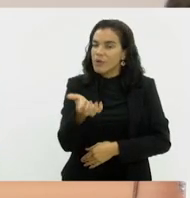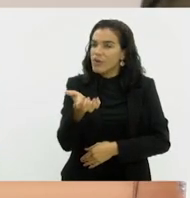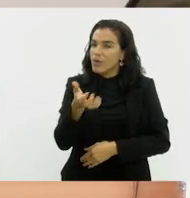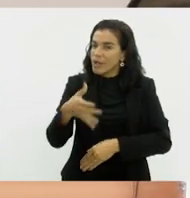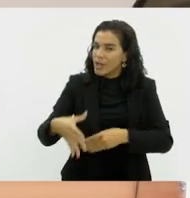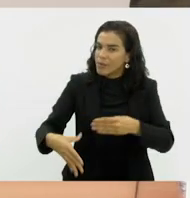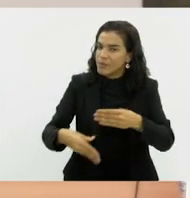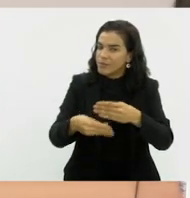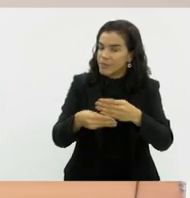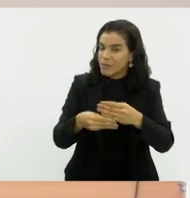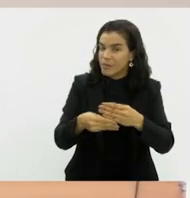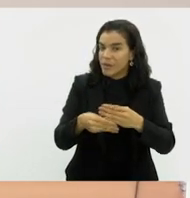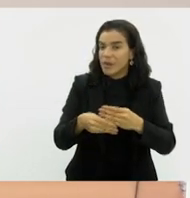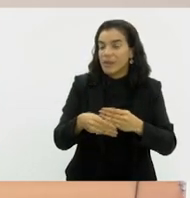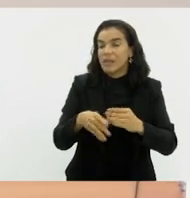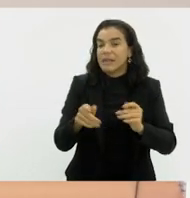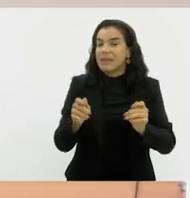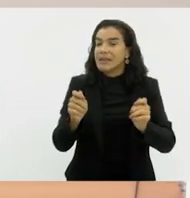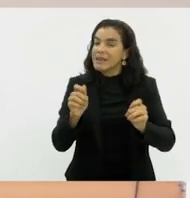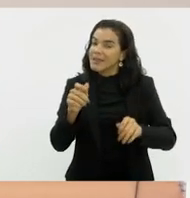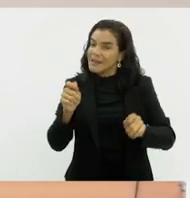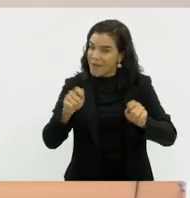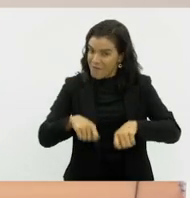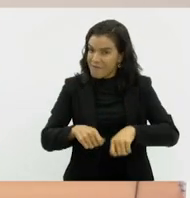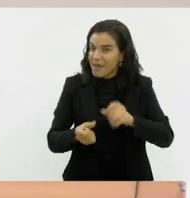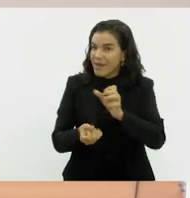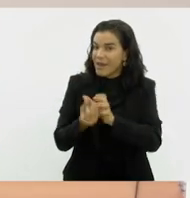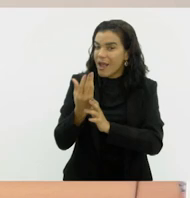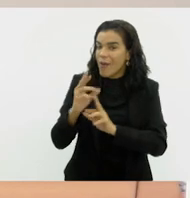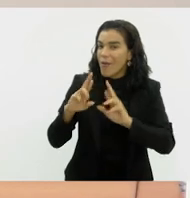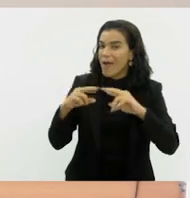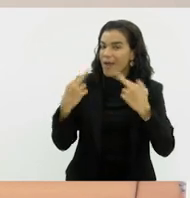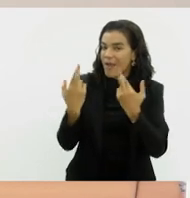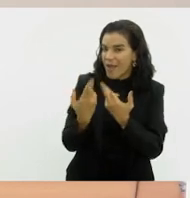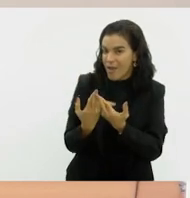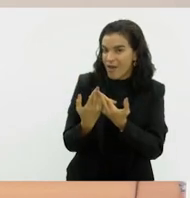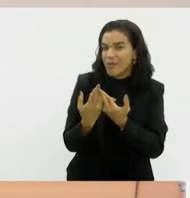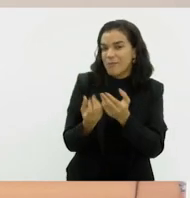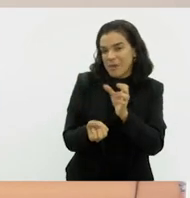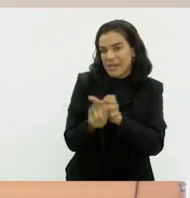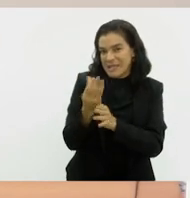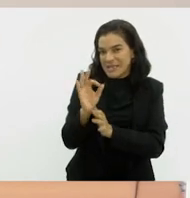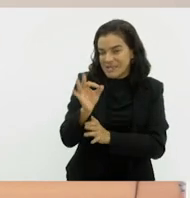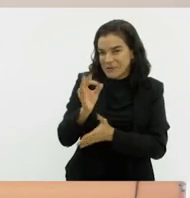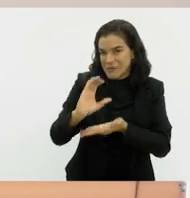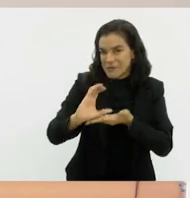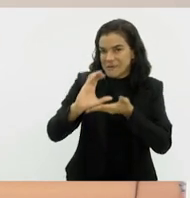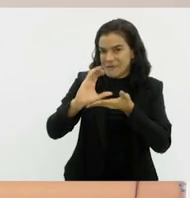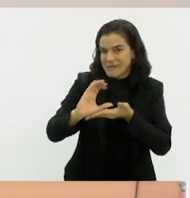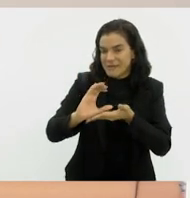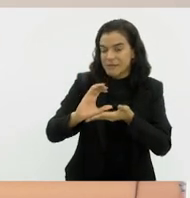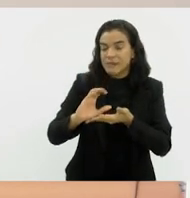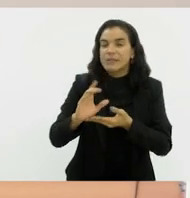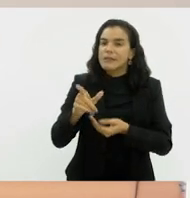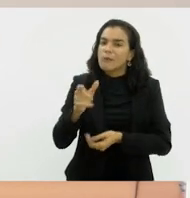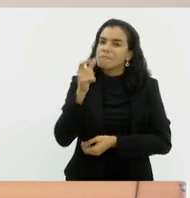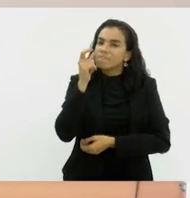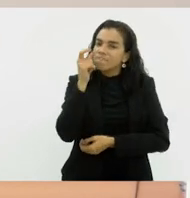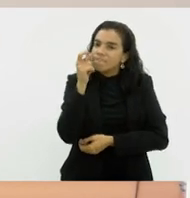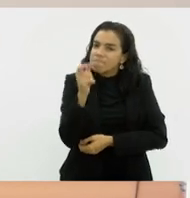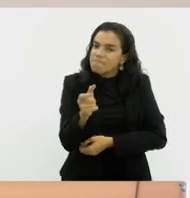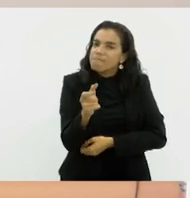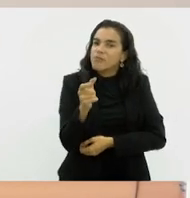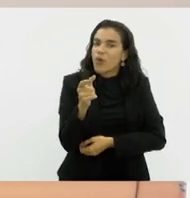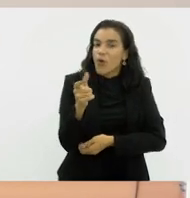ponderação. Provavelmente, só vai fazer uma reunião de instalação. Sim. Desse conselho. Então, seria interessante que o